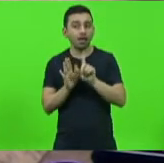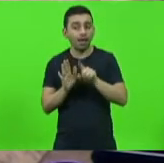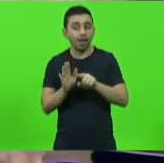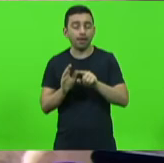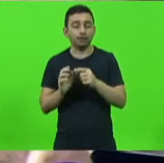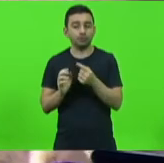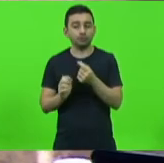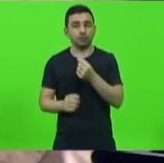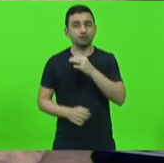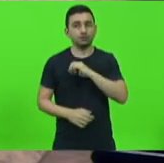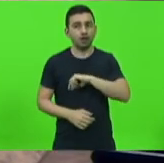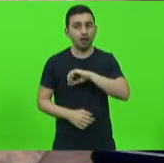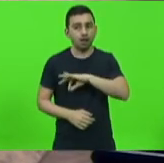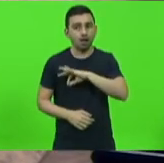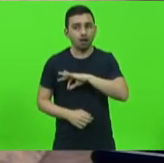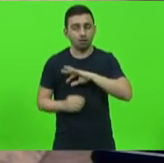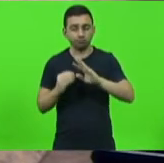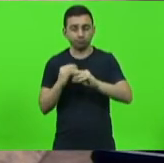para todos os servidores